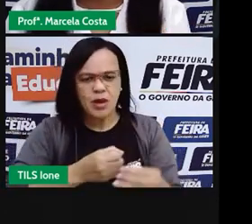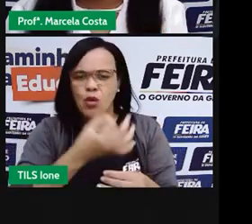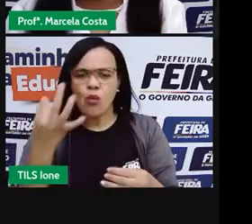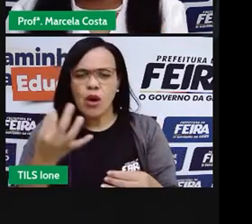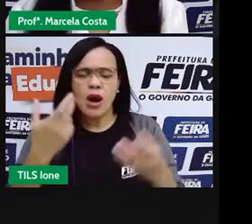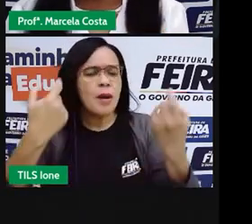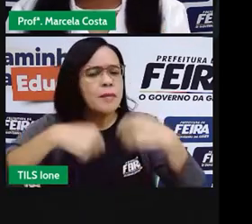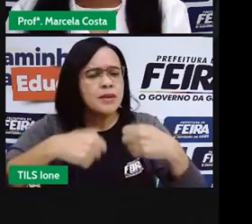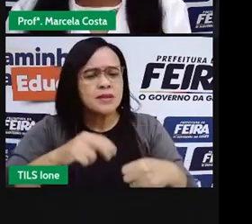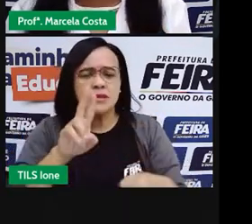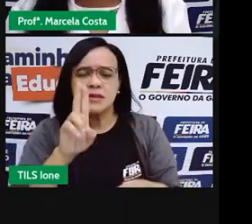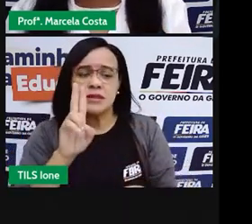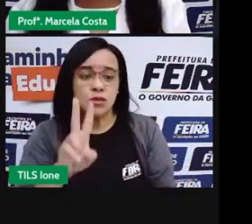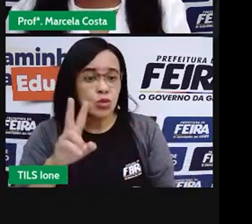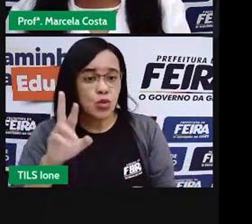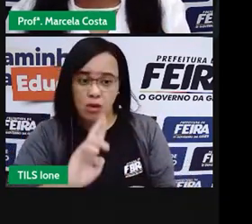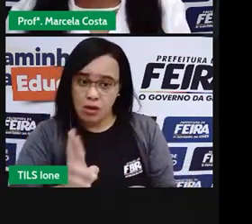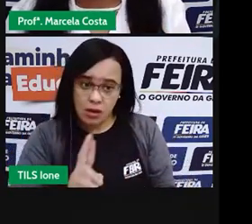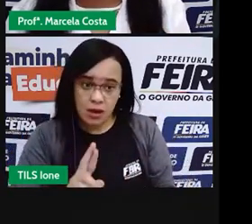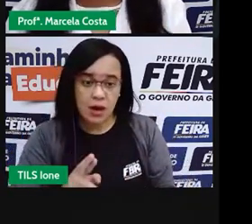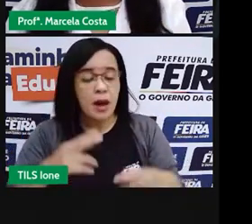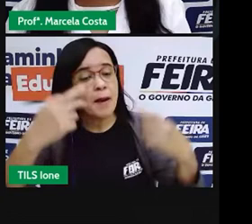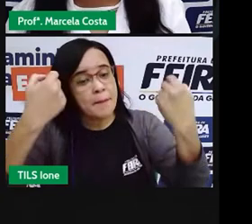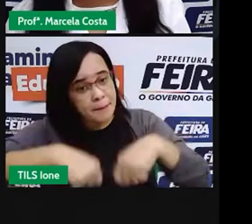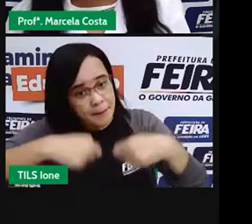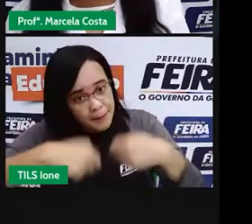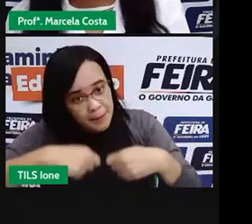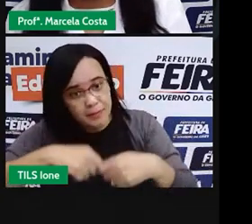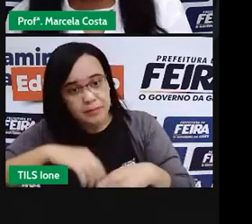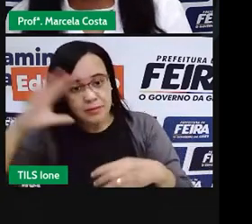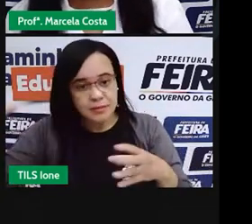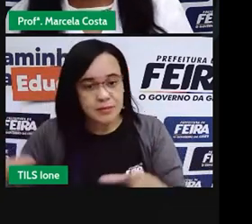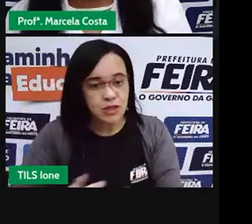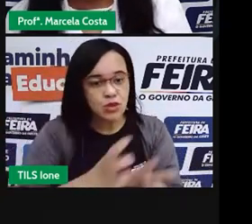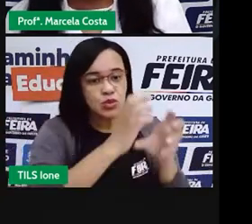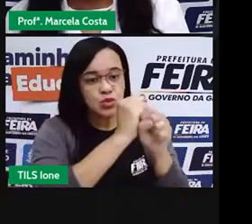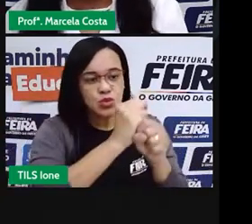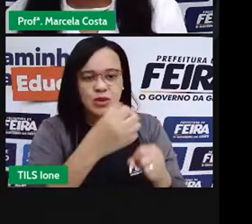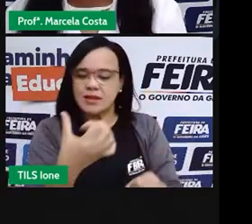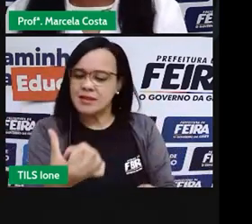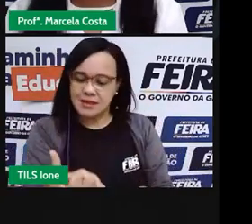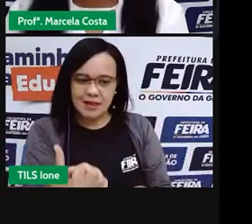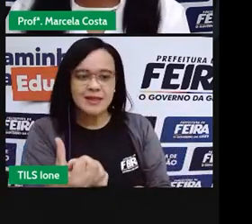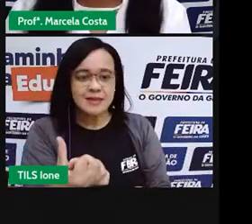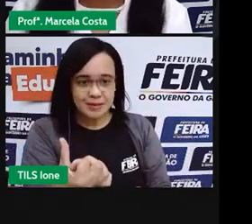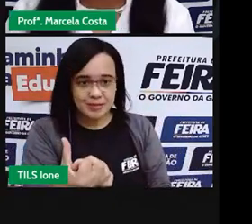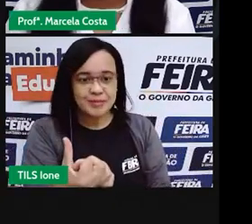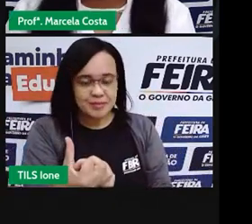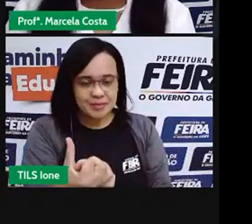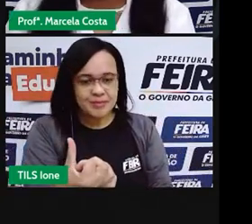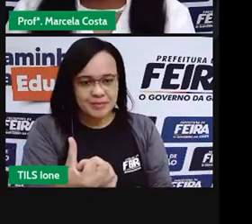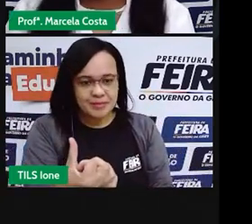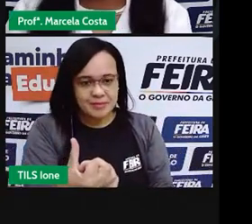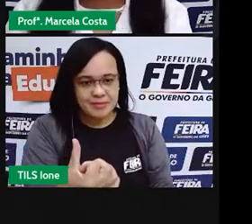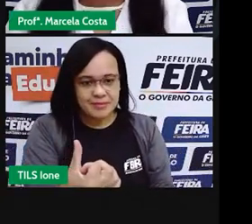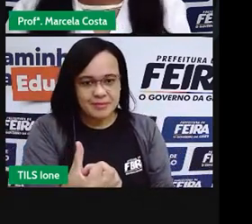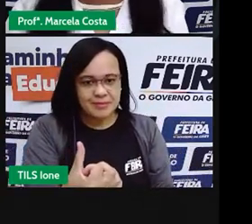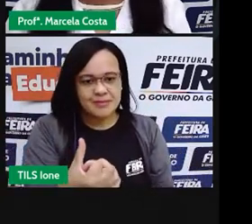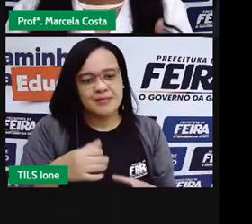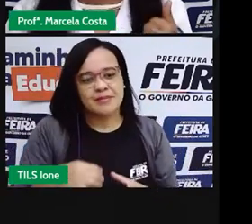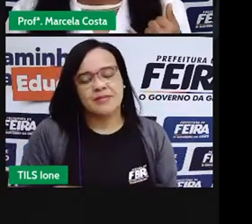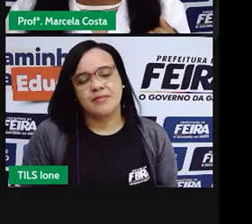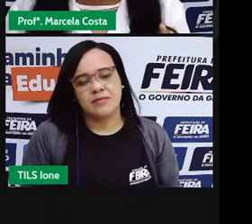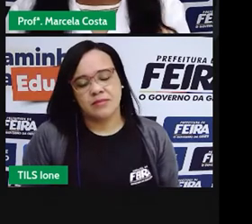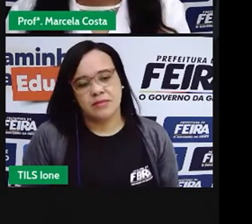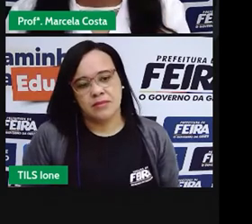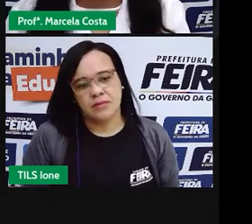notas de R$2 são necessárias para fazer R$6, que é o valor do pacote de bala.